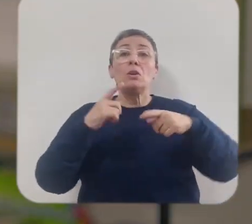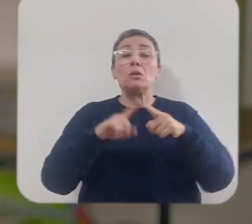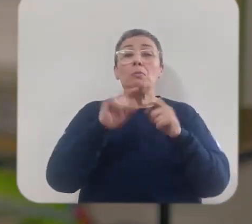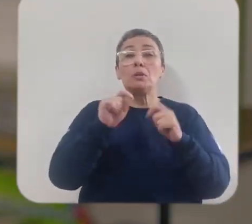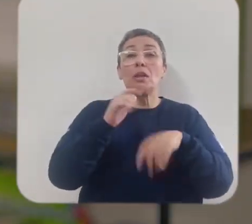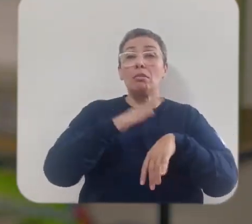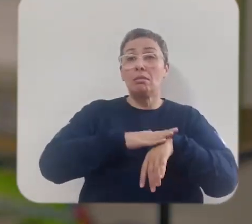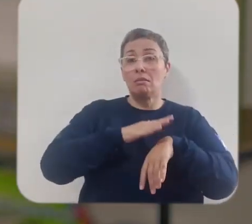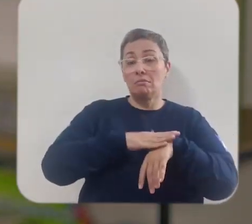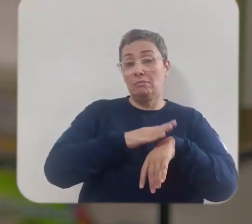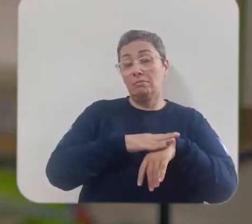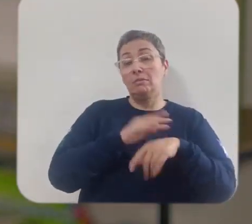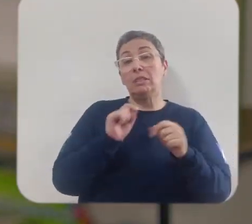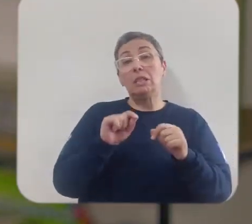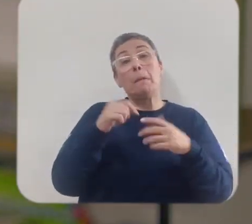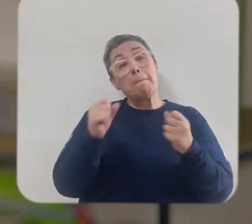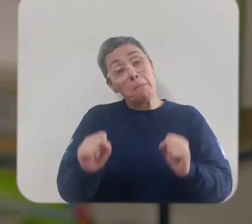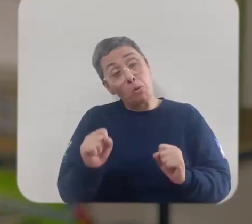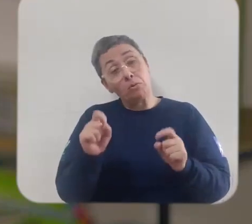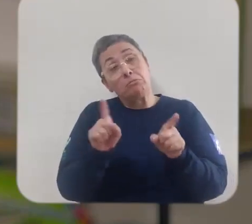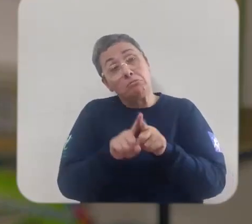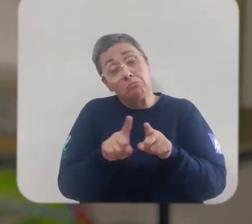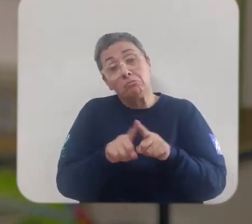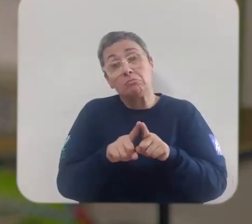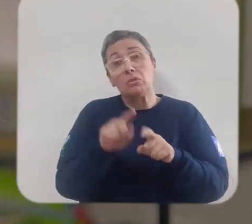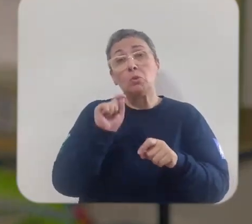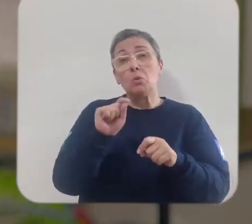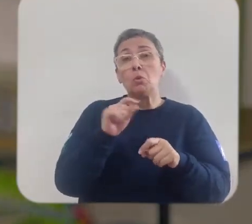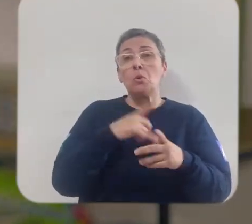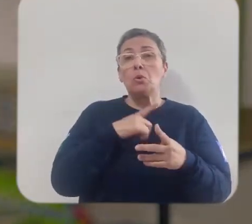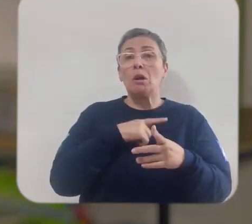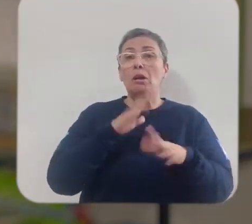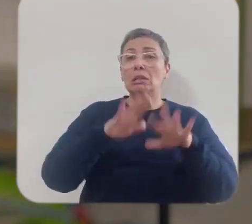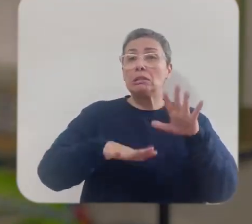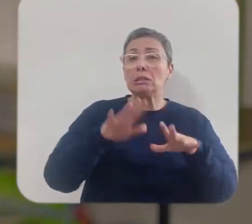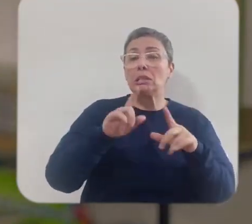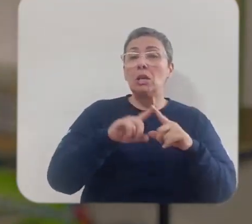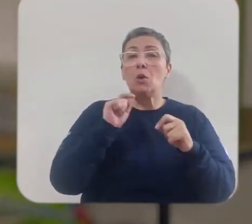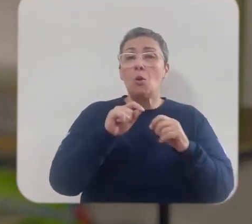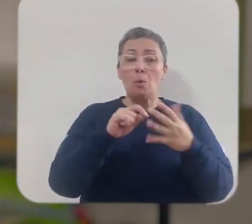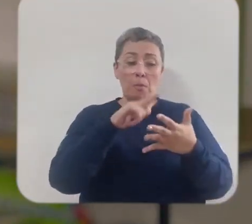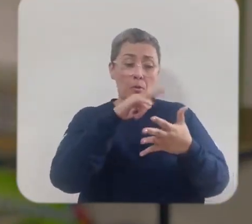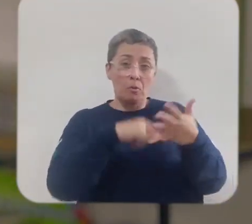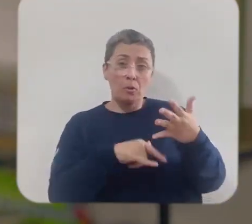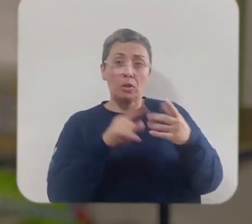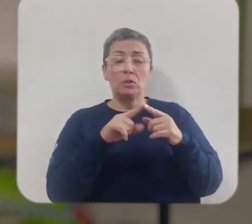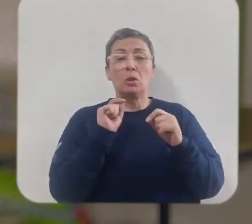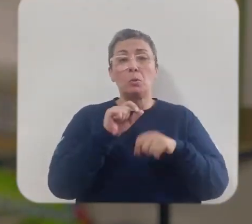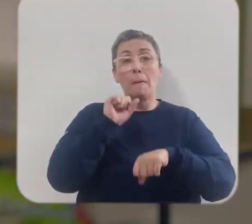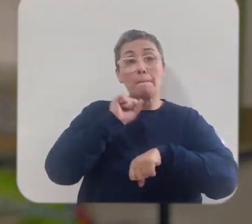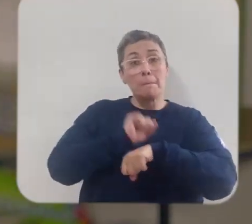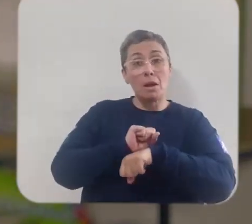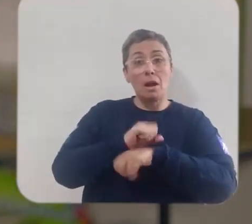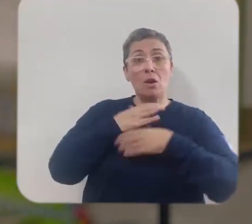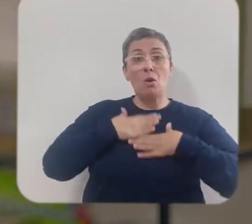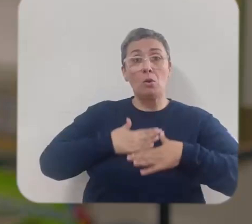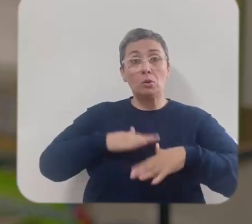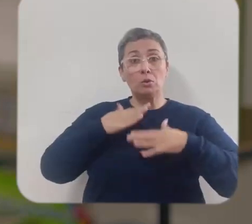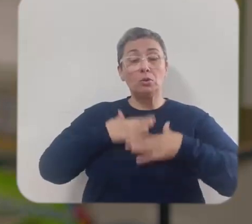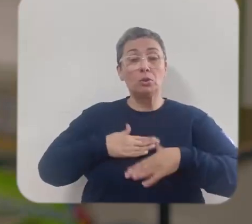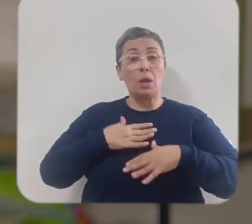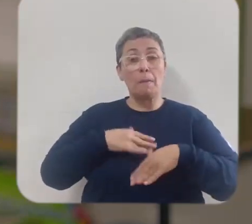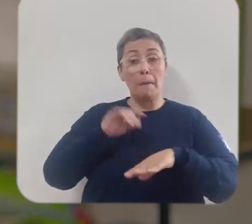precisa deste tempo. E aí ele pode muito bem ter, muitas vezes, ou uma ficha, uma pausa, um descanso,